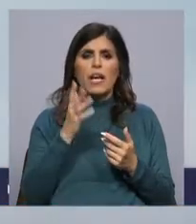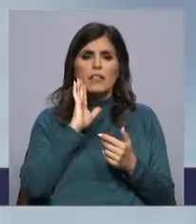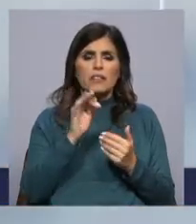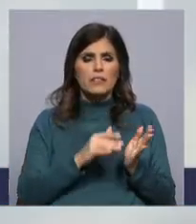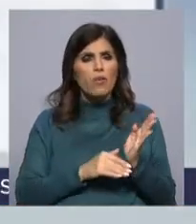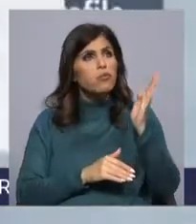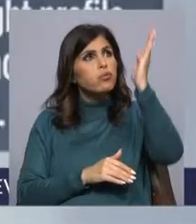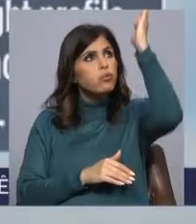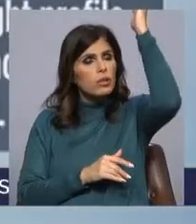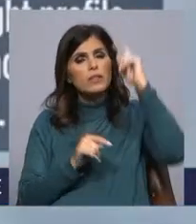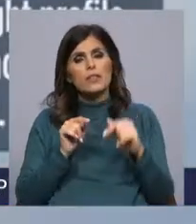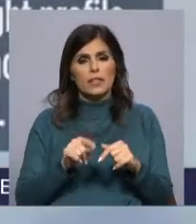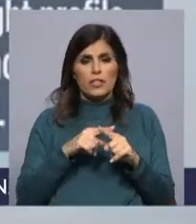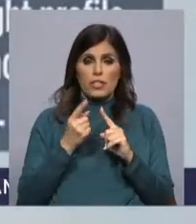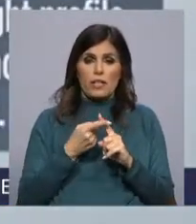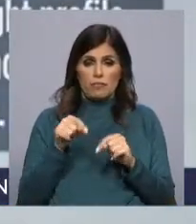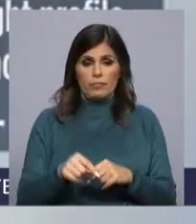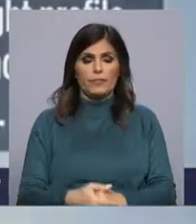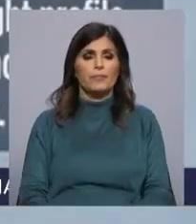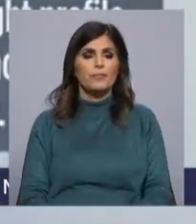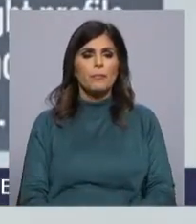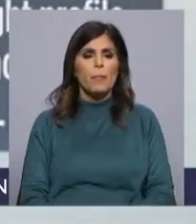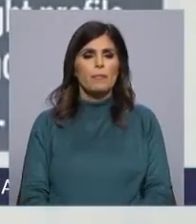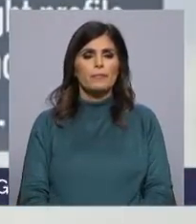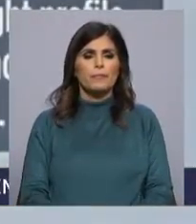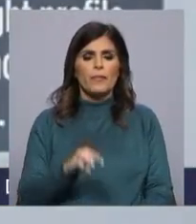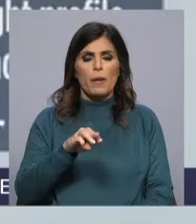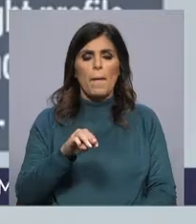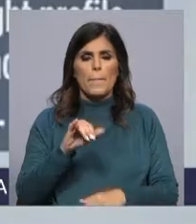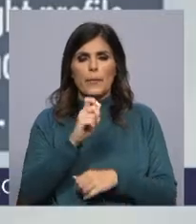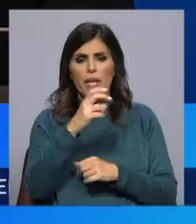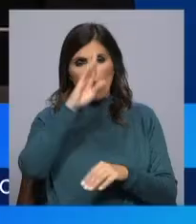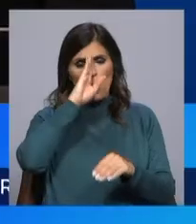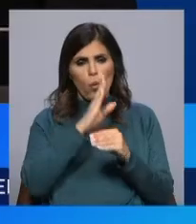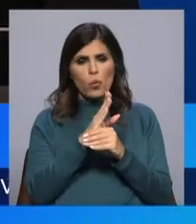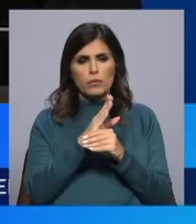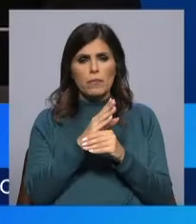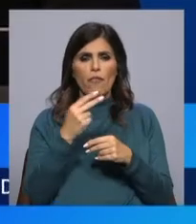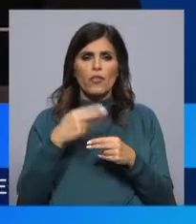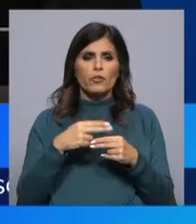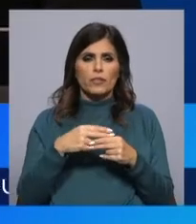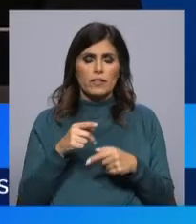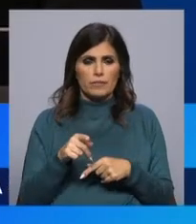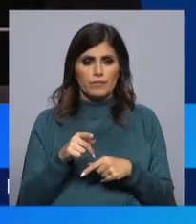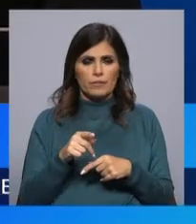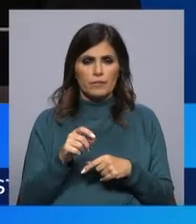voar neste ano. Miguel, foi a última fronteira do